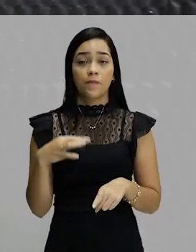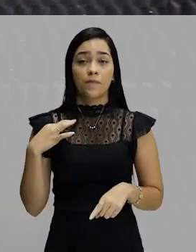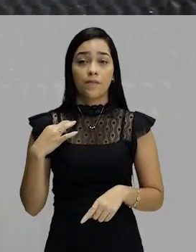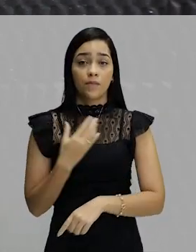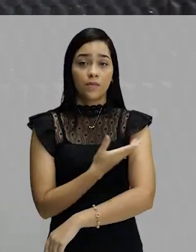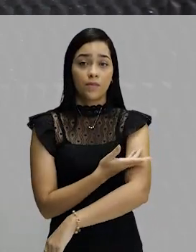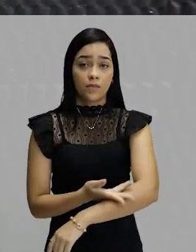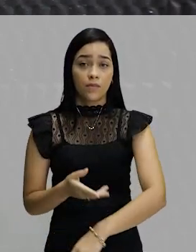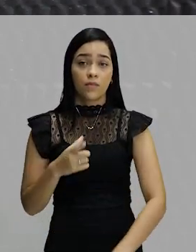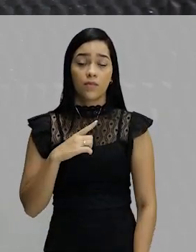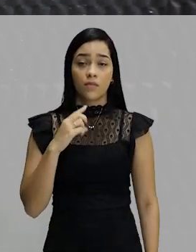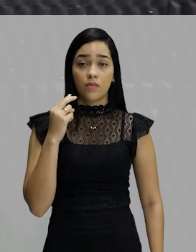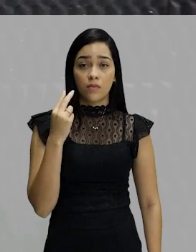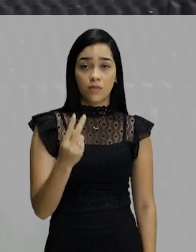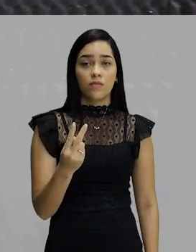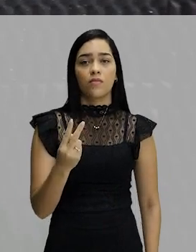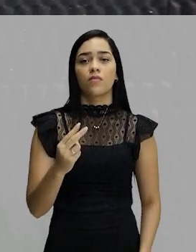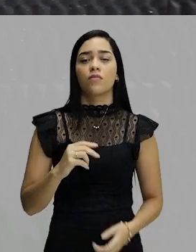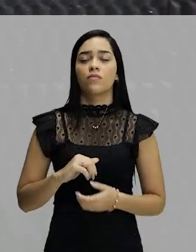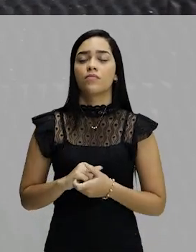branca também tem 2 fatorial.